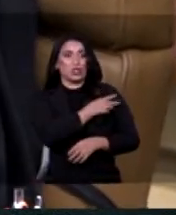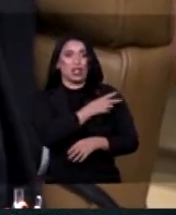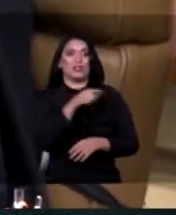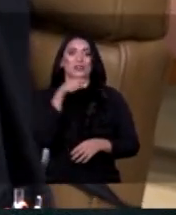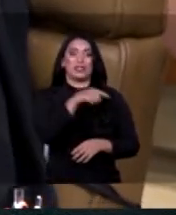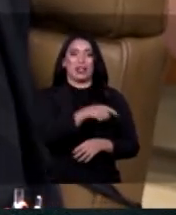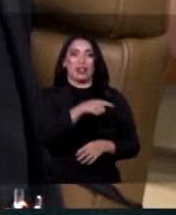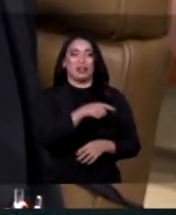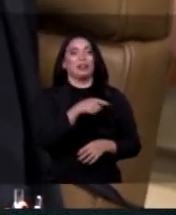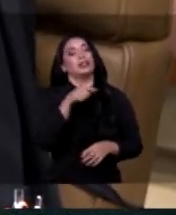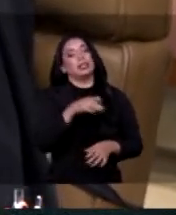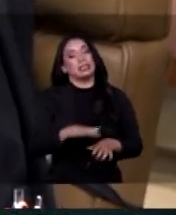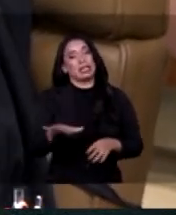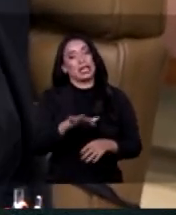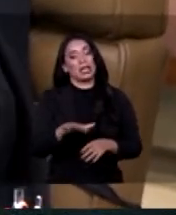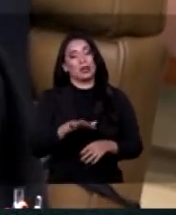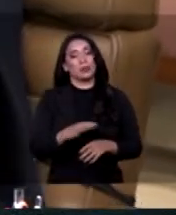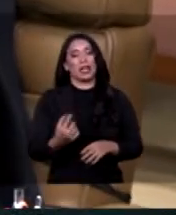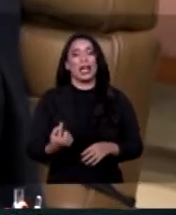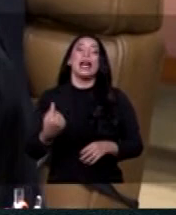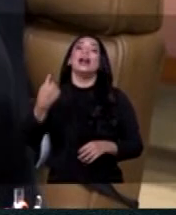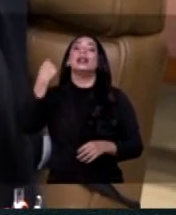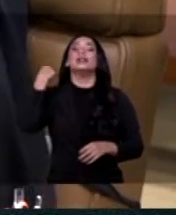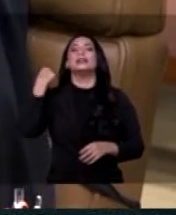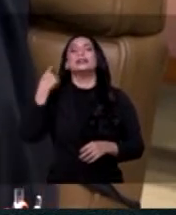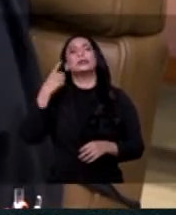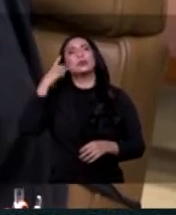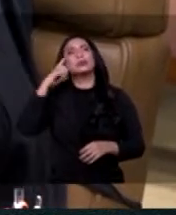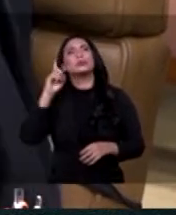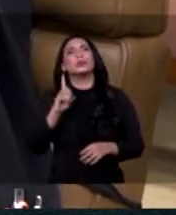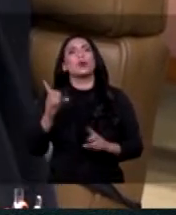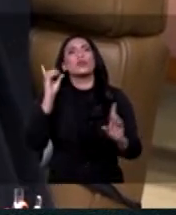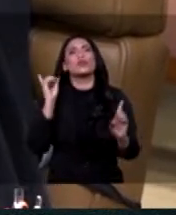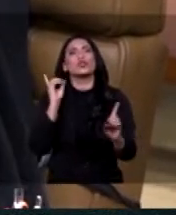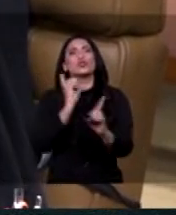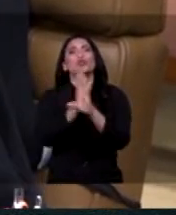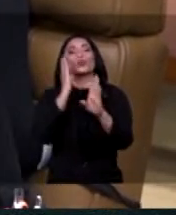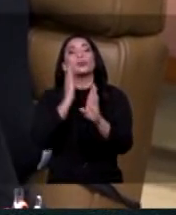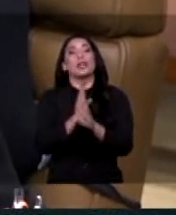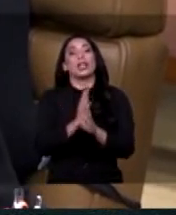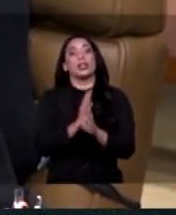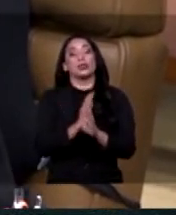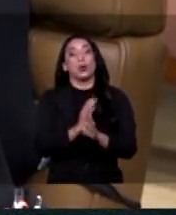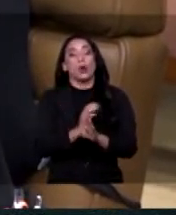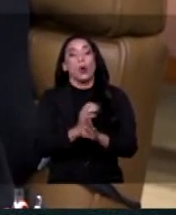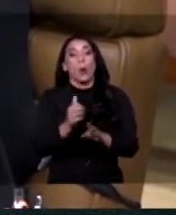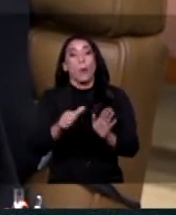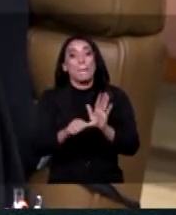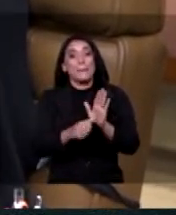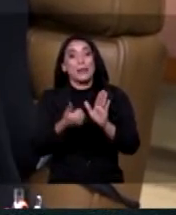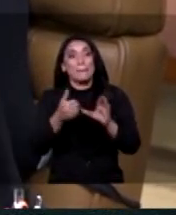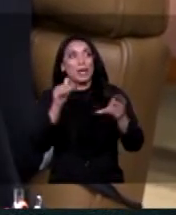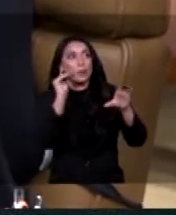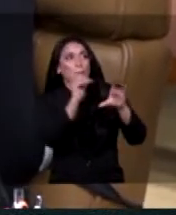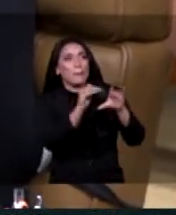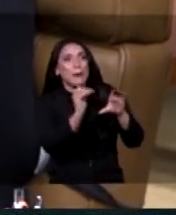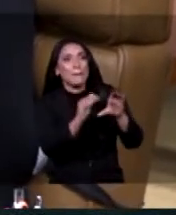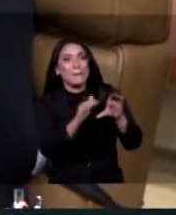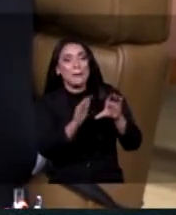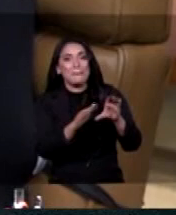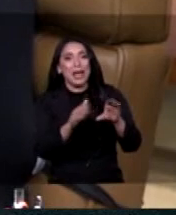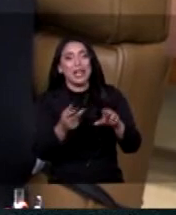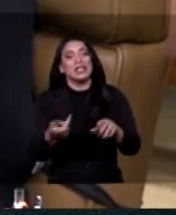a 18% do território nacional. Repito, do território que tem da sua área, que é destinada ao